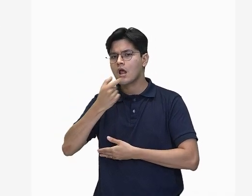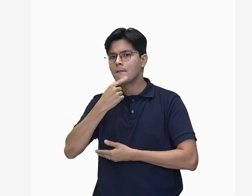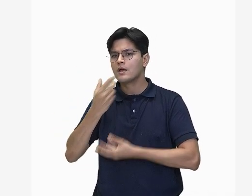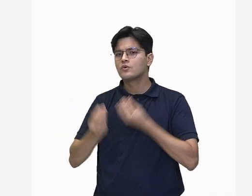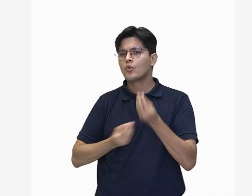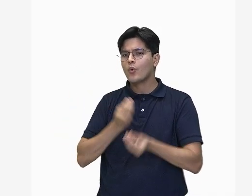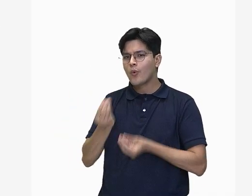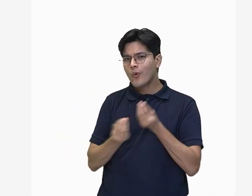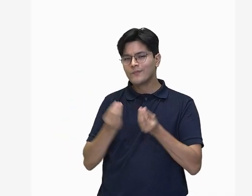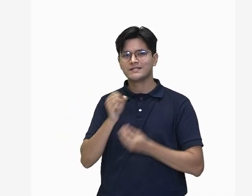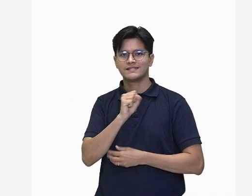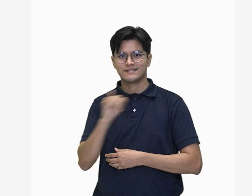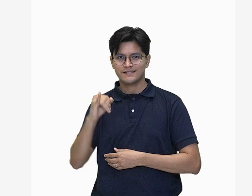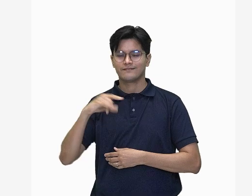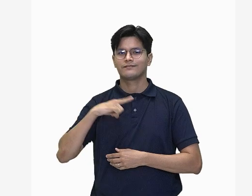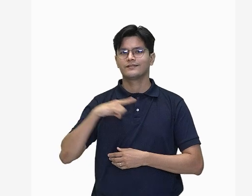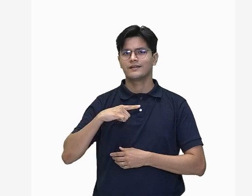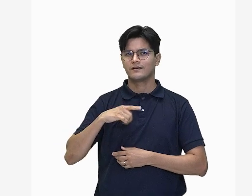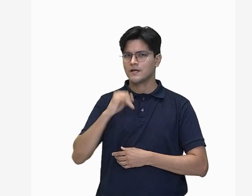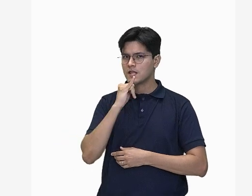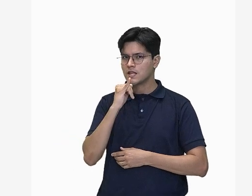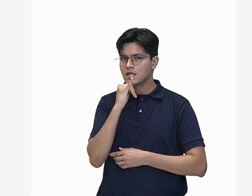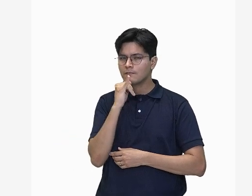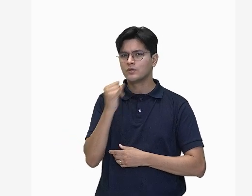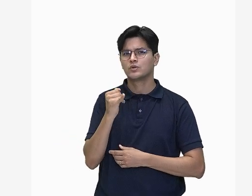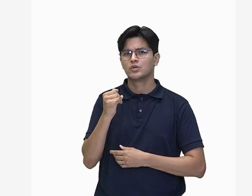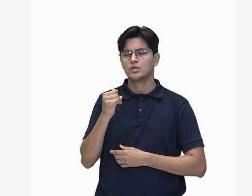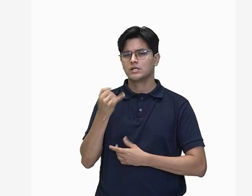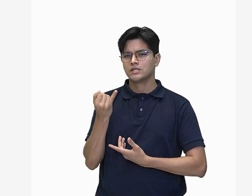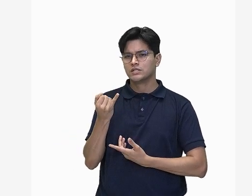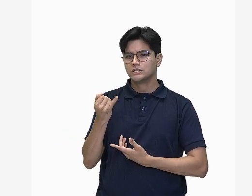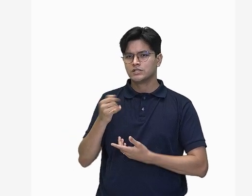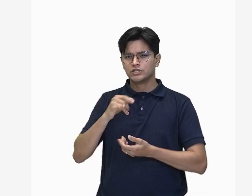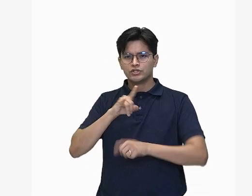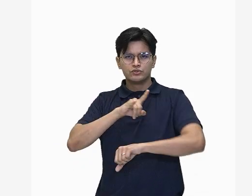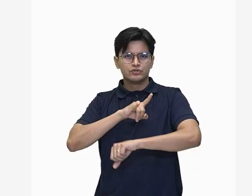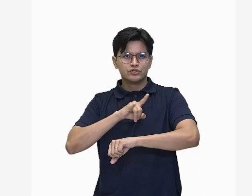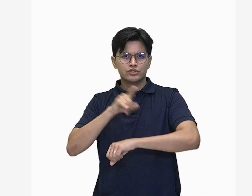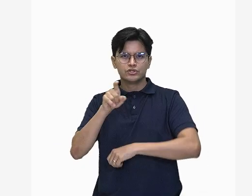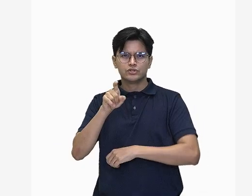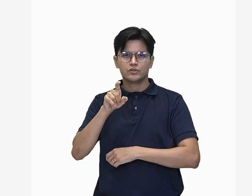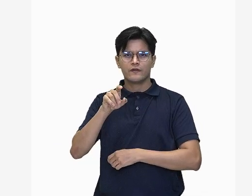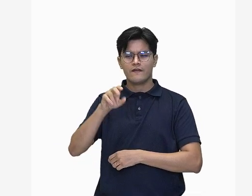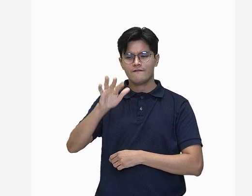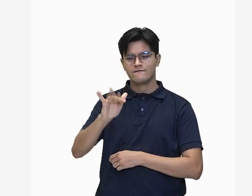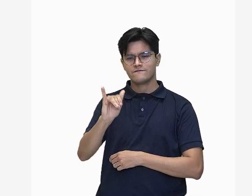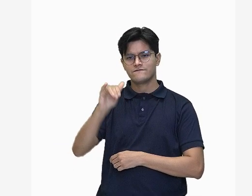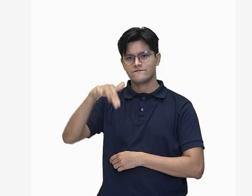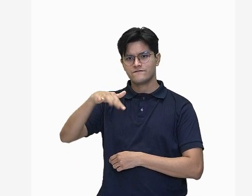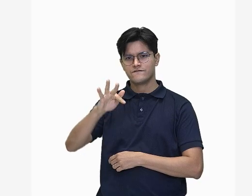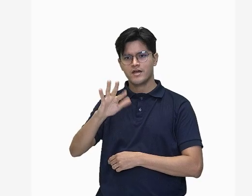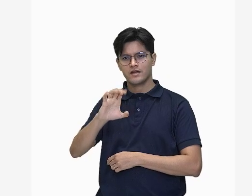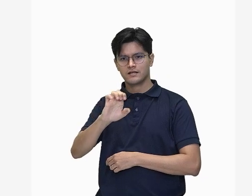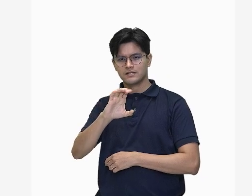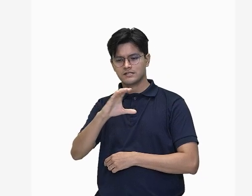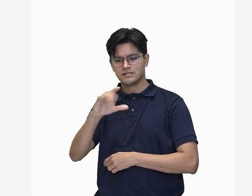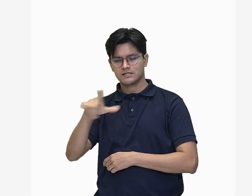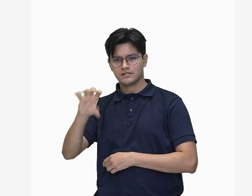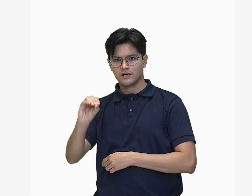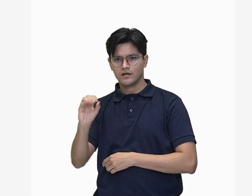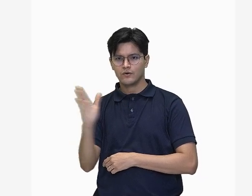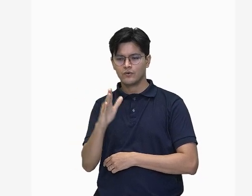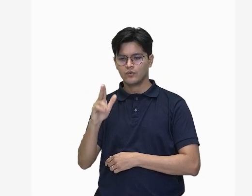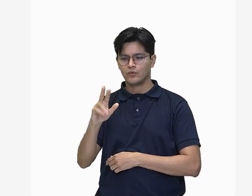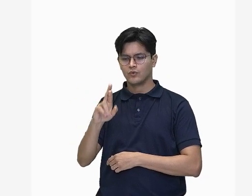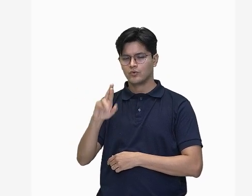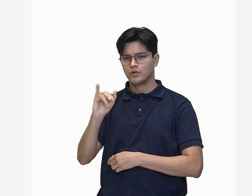urinárias recorrentes e impedem que as bactérias se fixem às paredes do trato urinário, né? Então é importante a gente saber